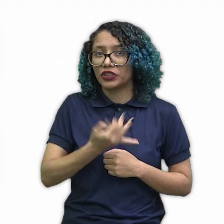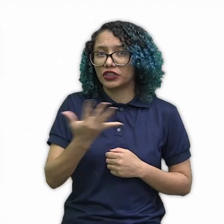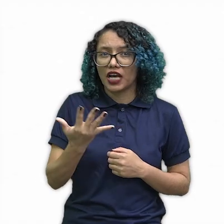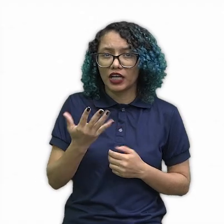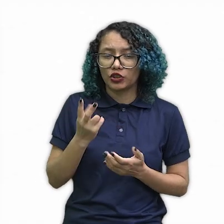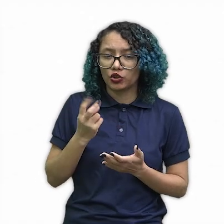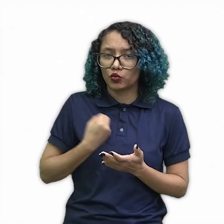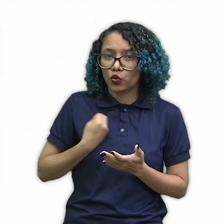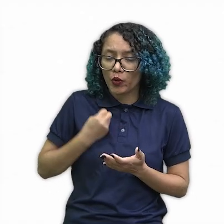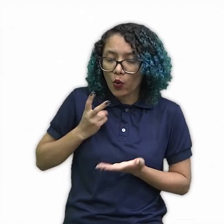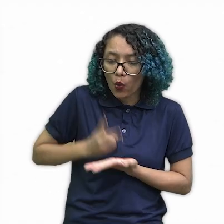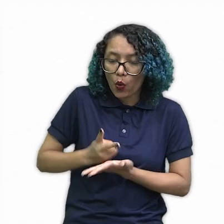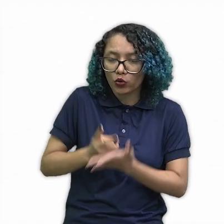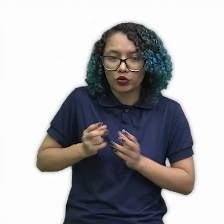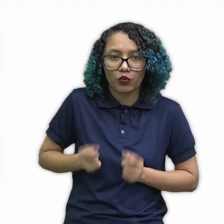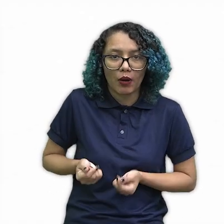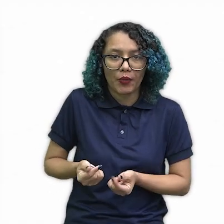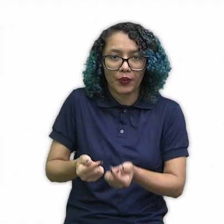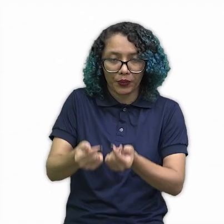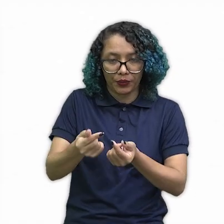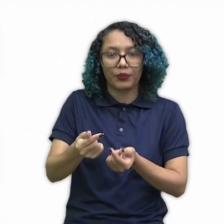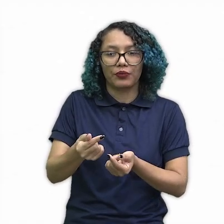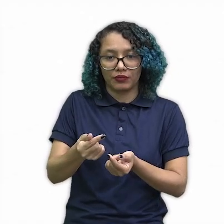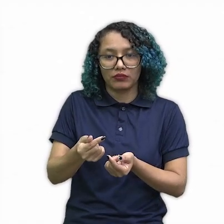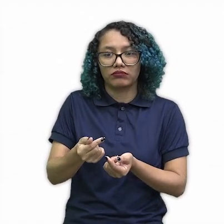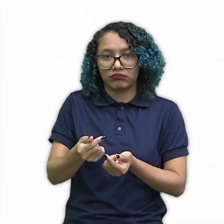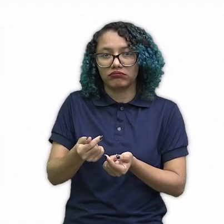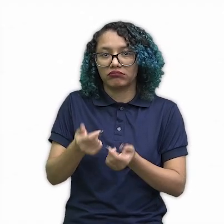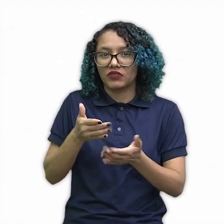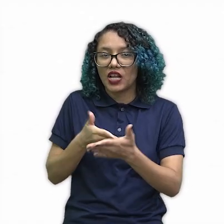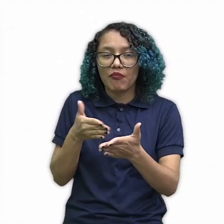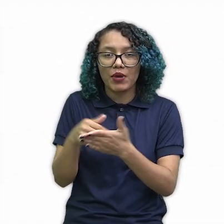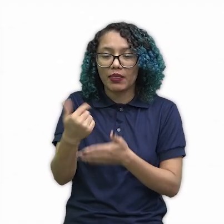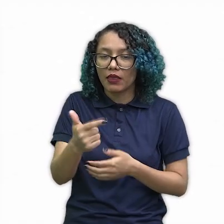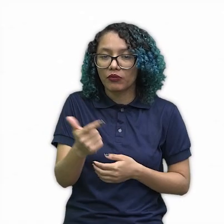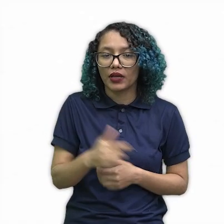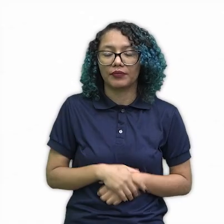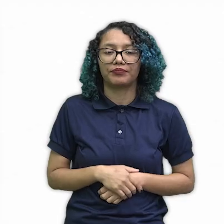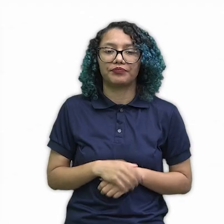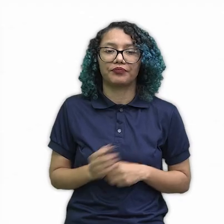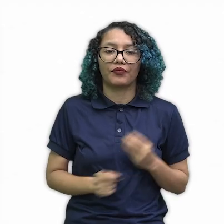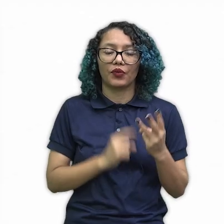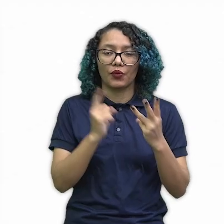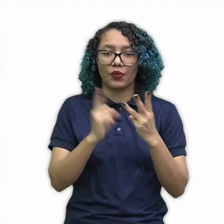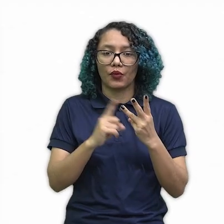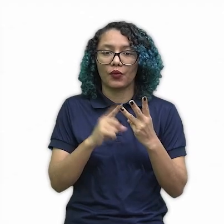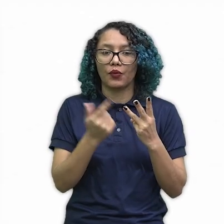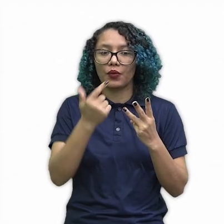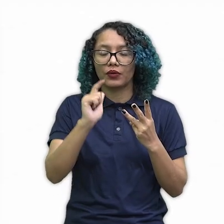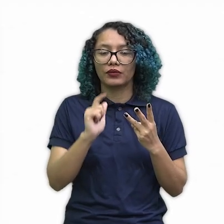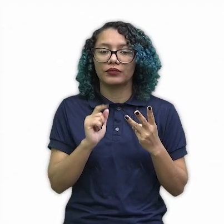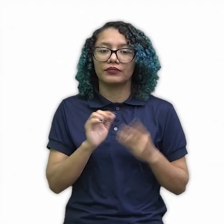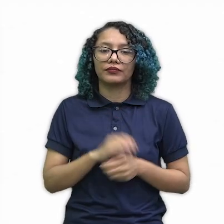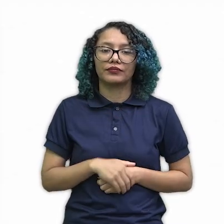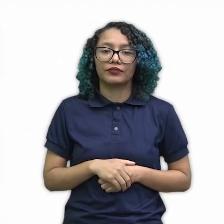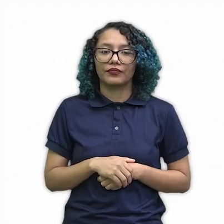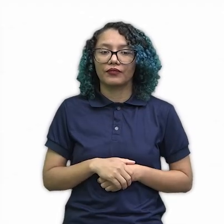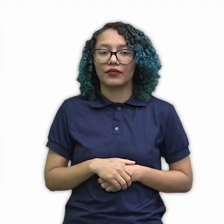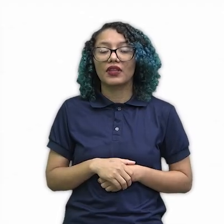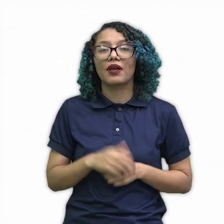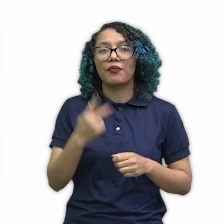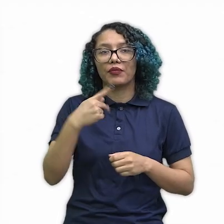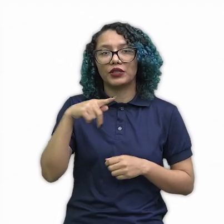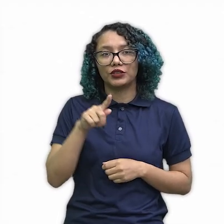Temos termos aí infinitos. E por último, nós temos aí também a